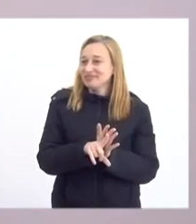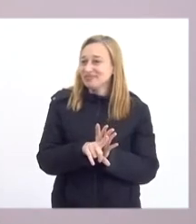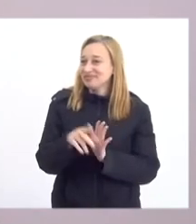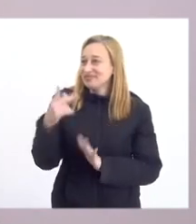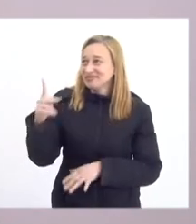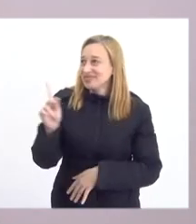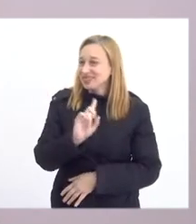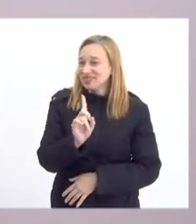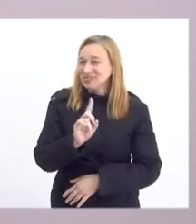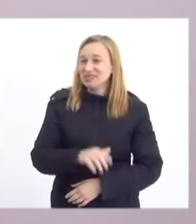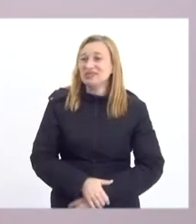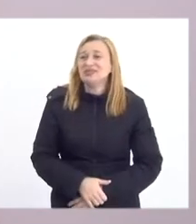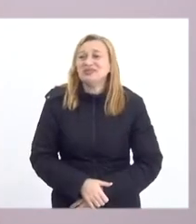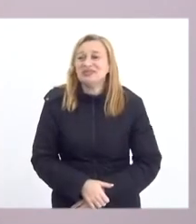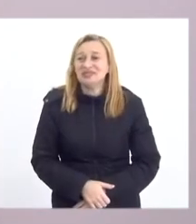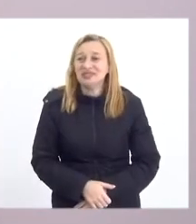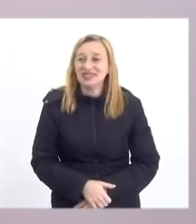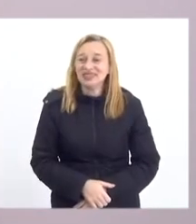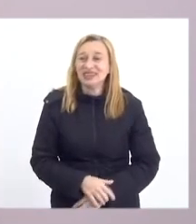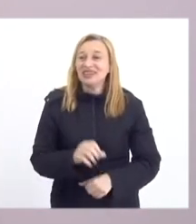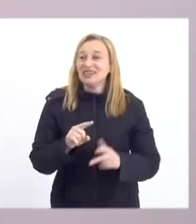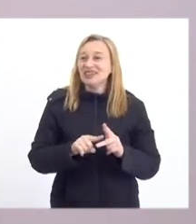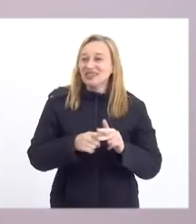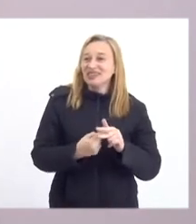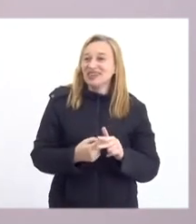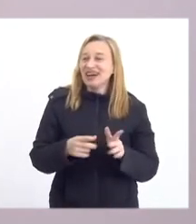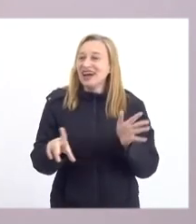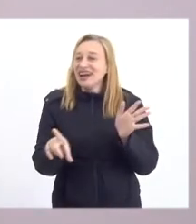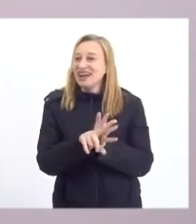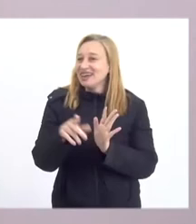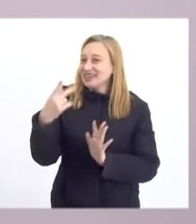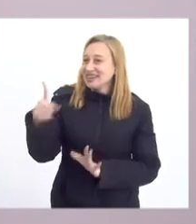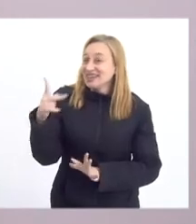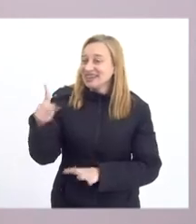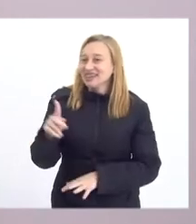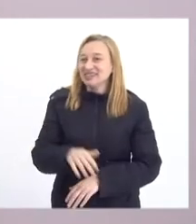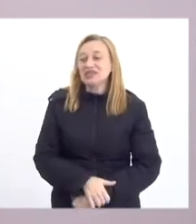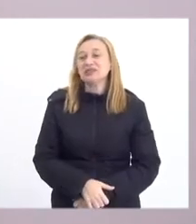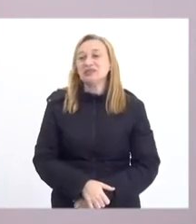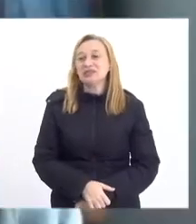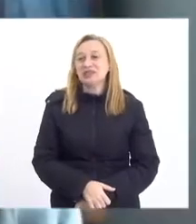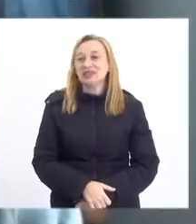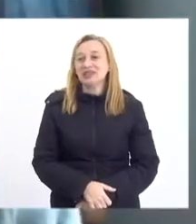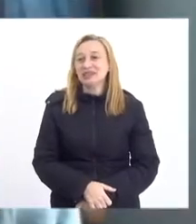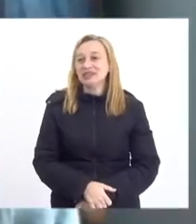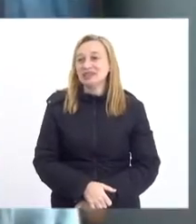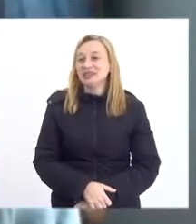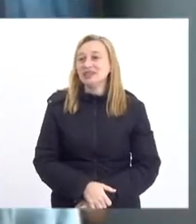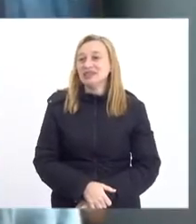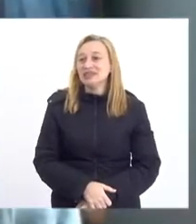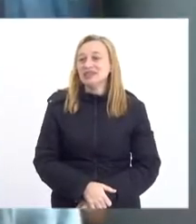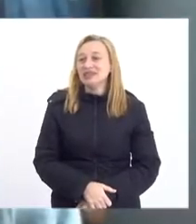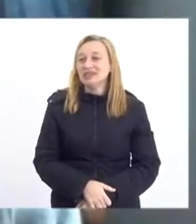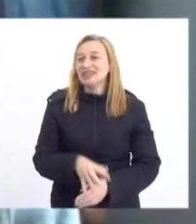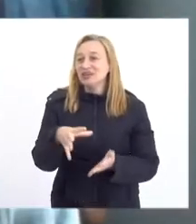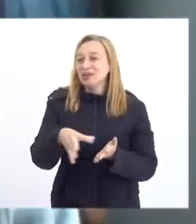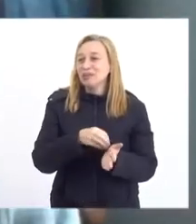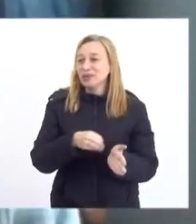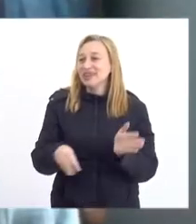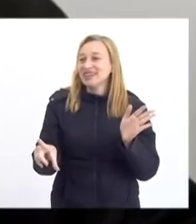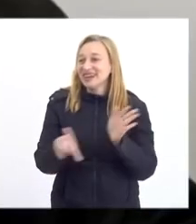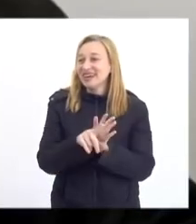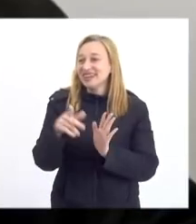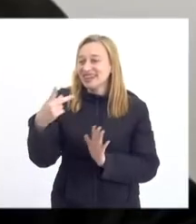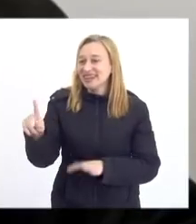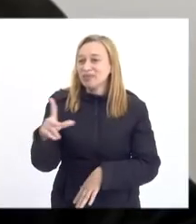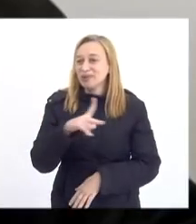mesmo. Pode ser que ele vai alterar a lei dele. Curioso, mano. Autoplágio. É. Curioso, porque